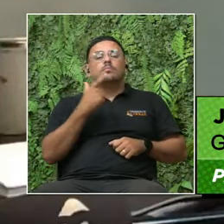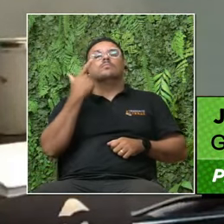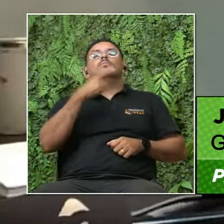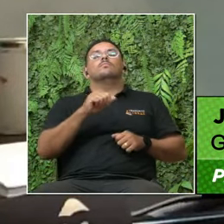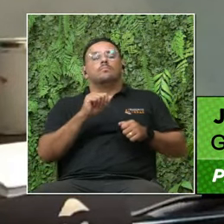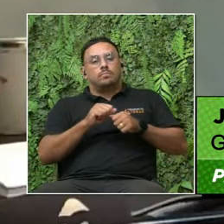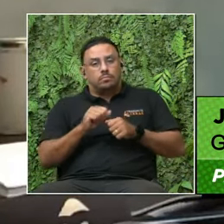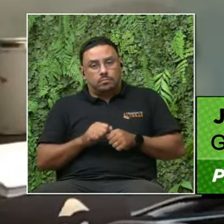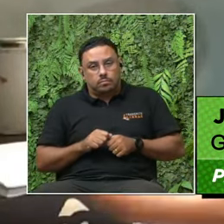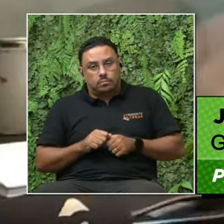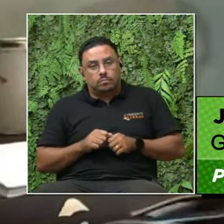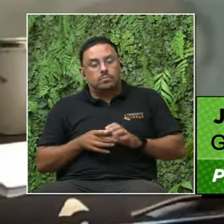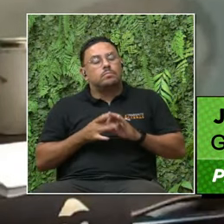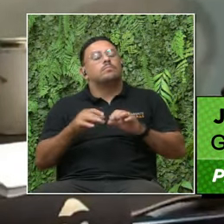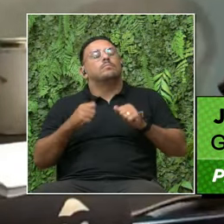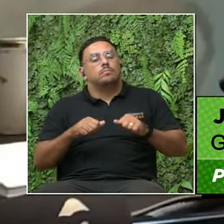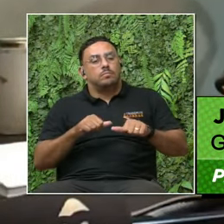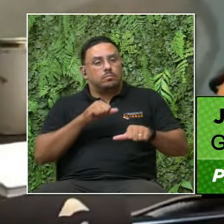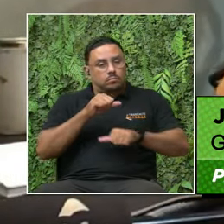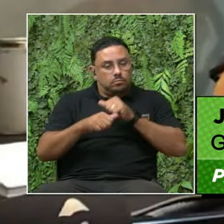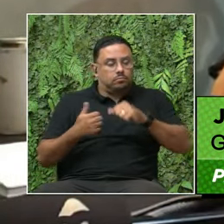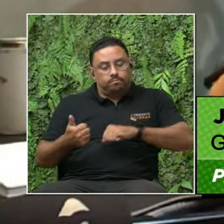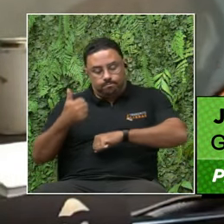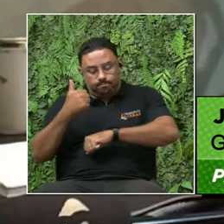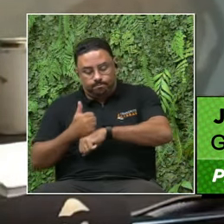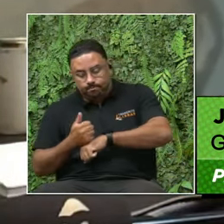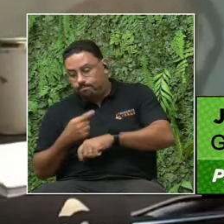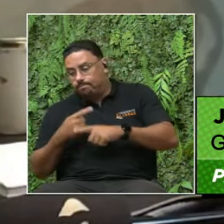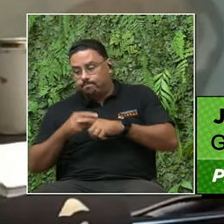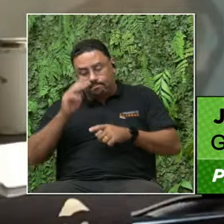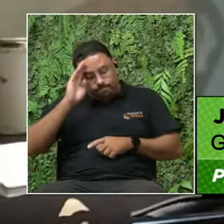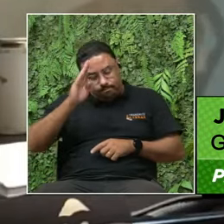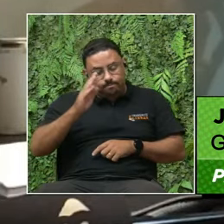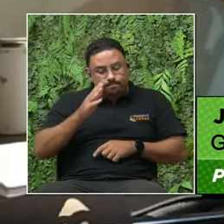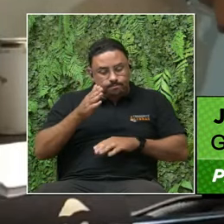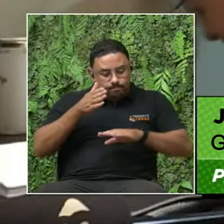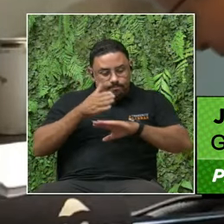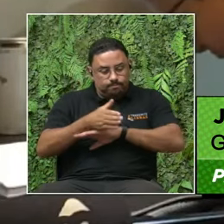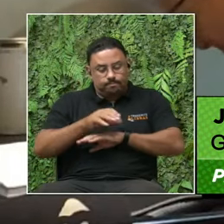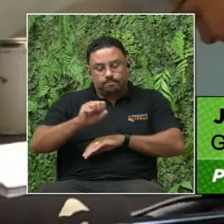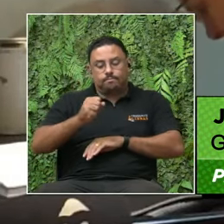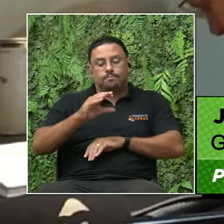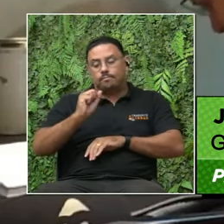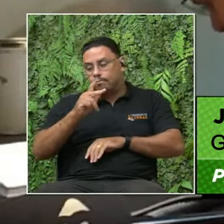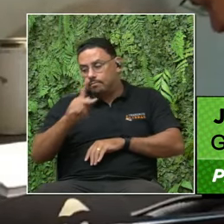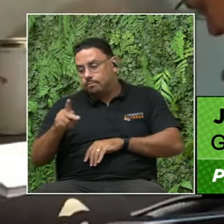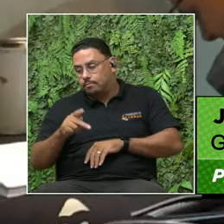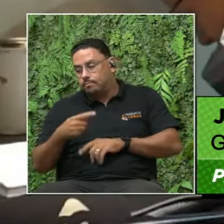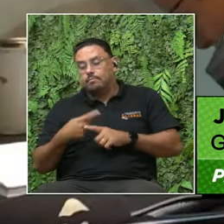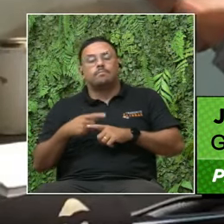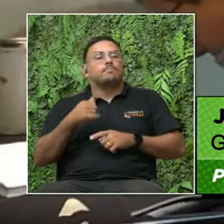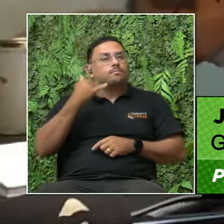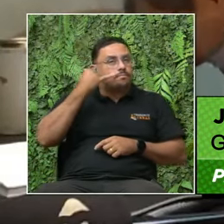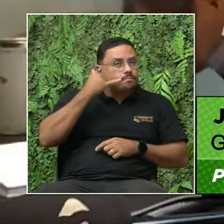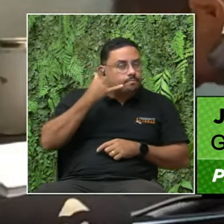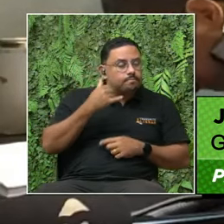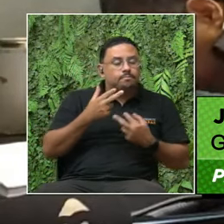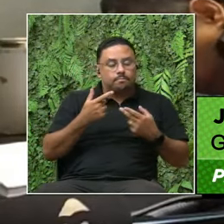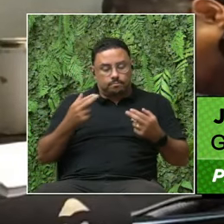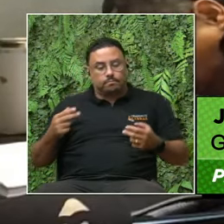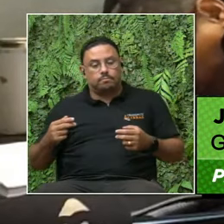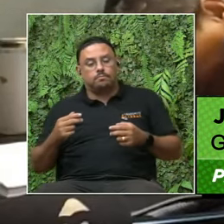consegue já deveria ter feito as mexidas antes né até principalmente na entrada do escarpa faltava esse jogador até tava ligando muita muita